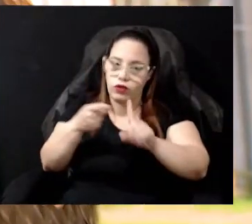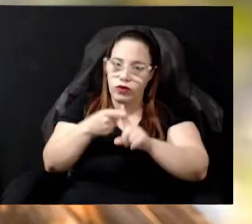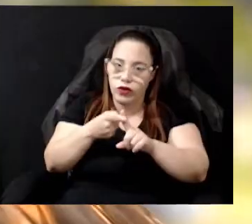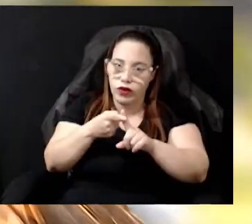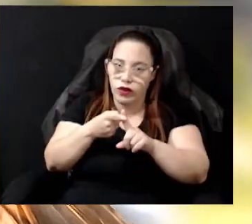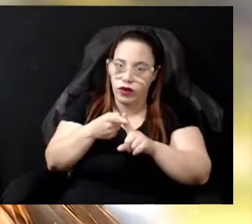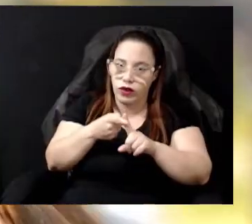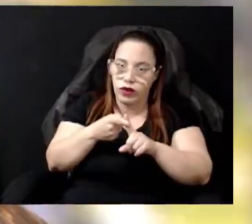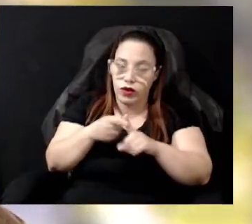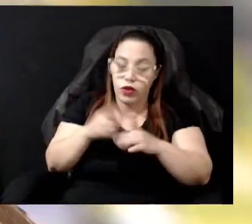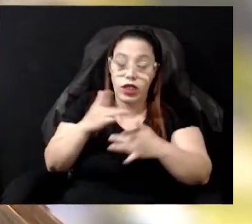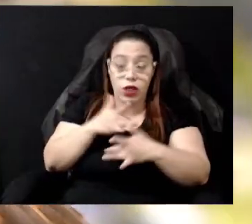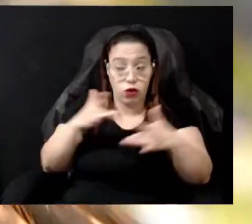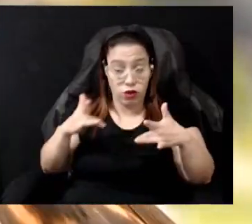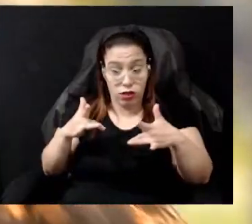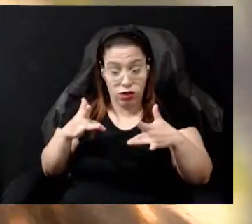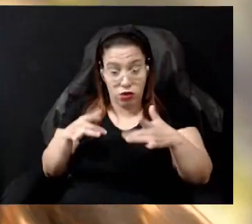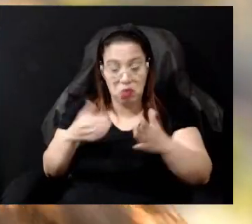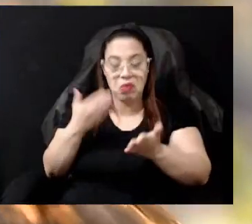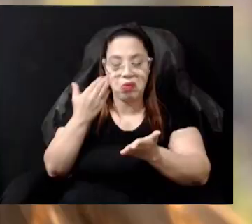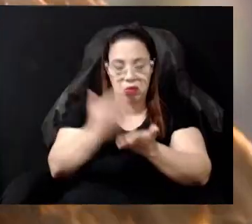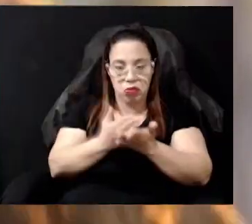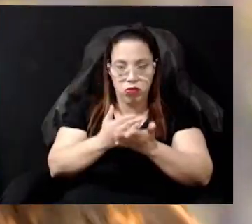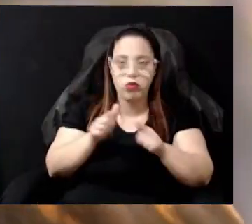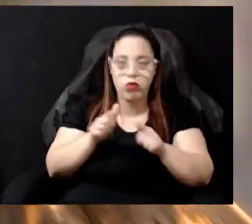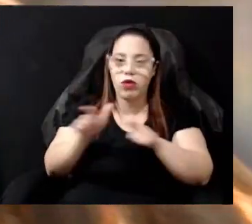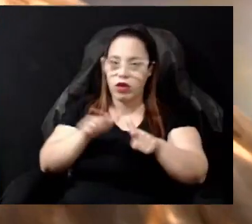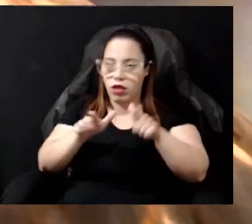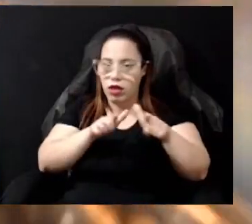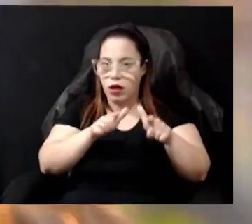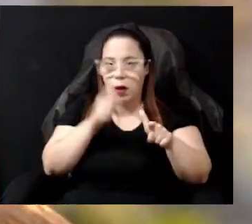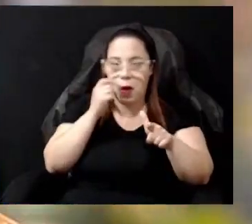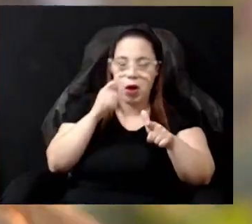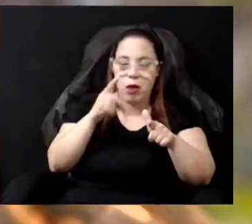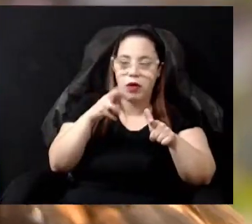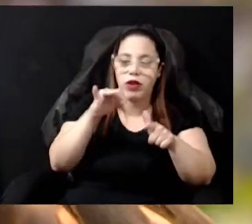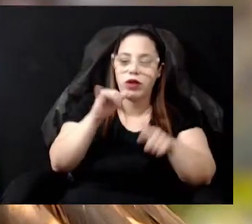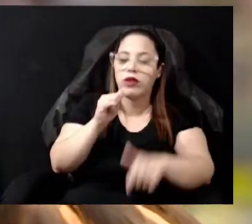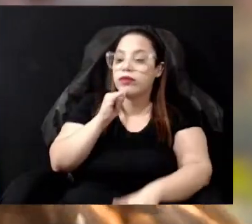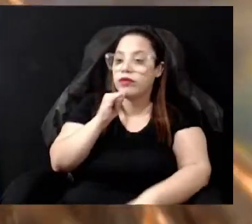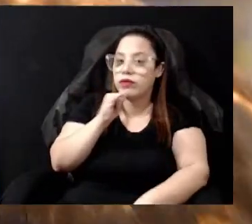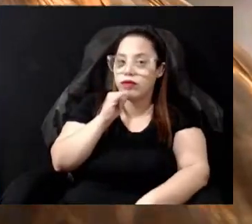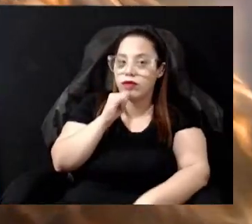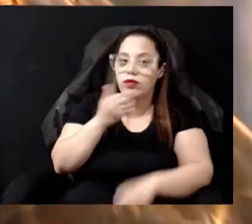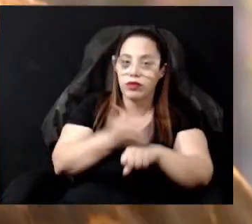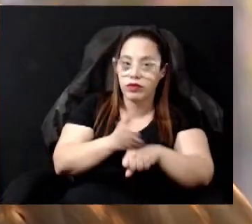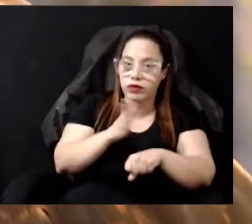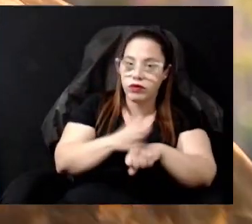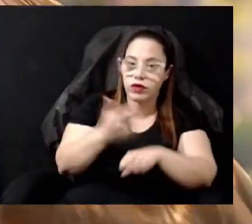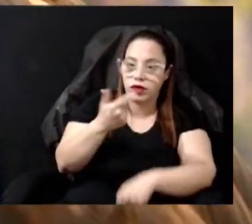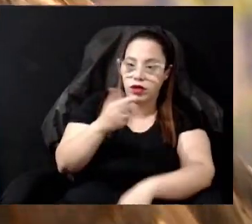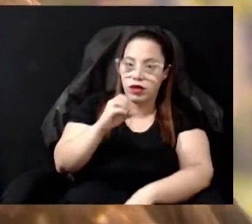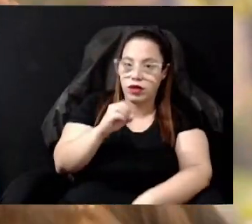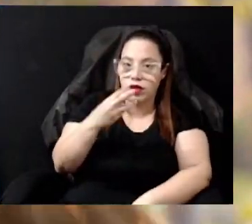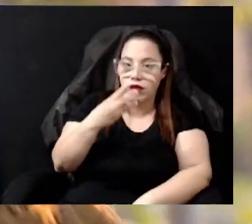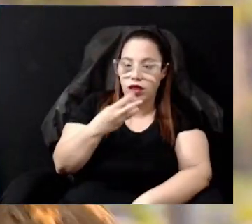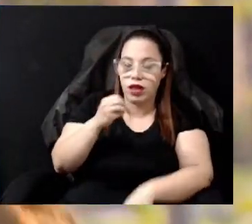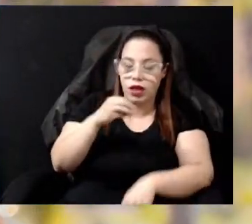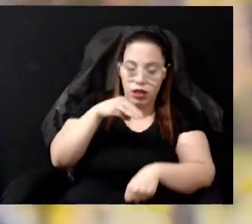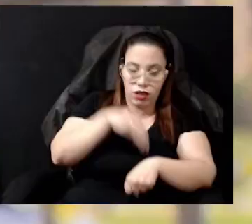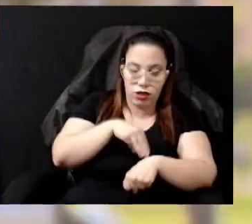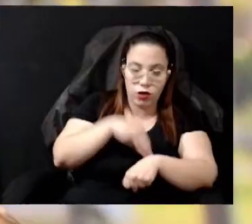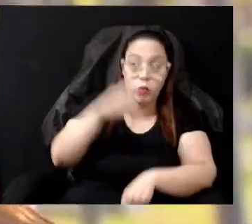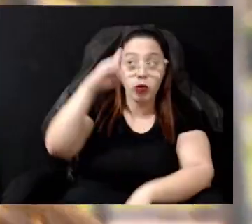e prontas para o trabalho. A Pandora, por exemplo, treina de 20 a 30 minutos por dia, dependendo